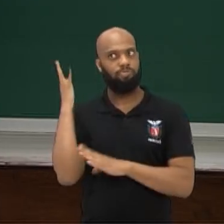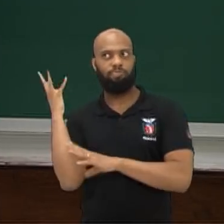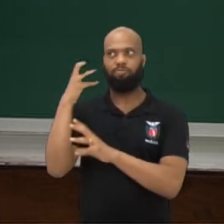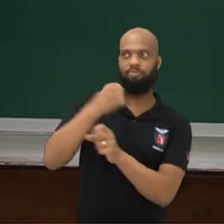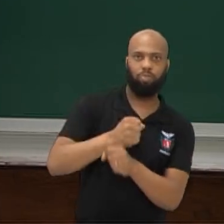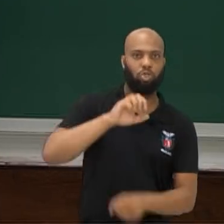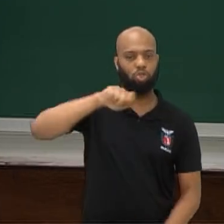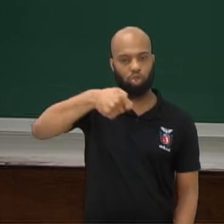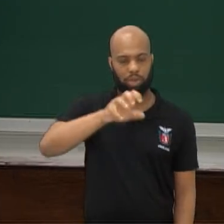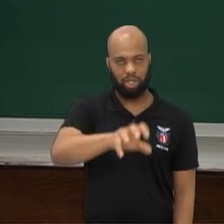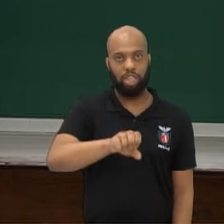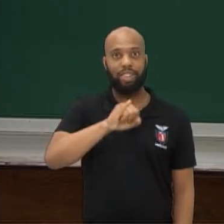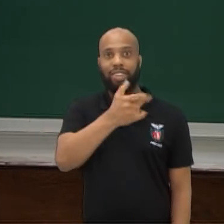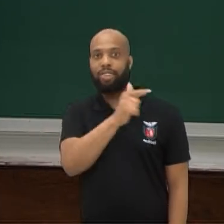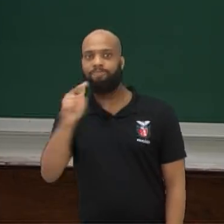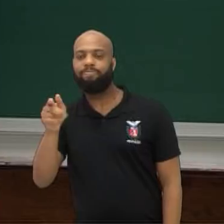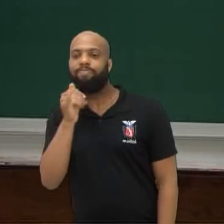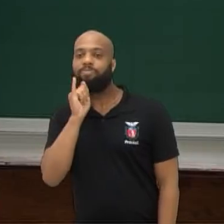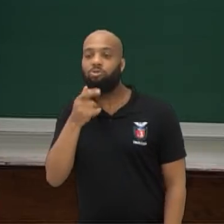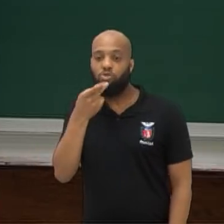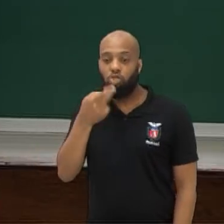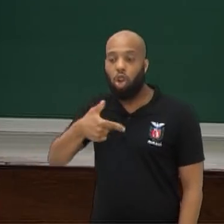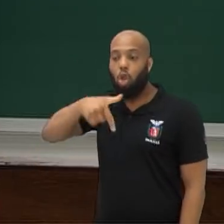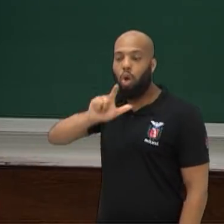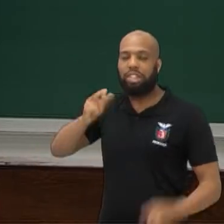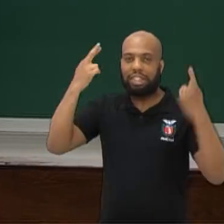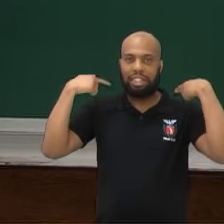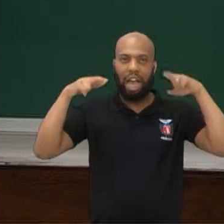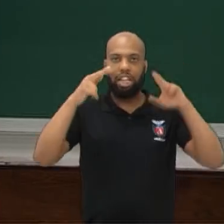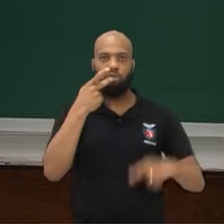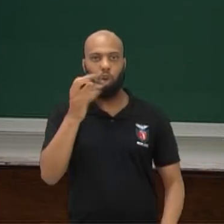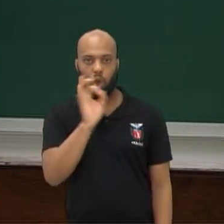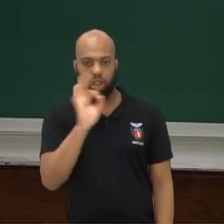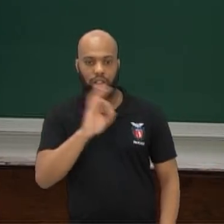anáfora. Se não tivesse sido mencionado o carneiro antes